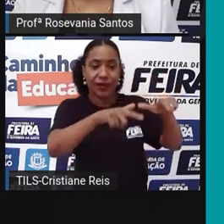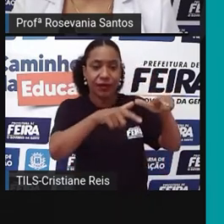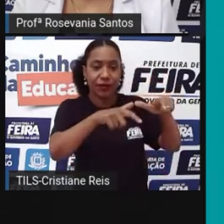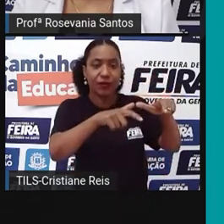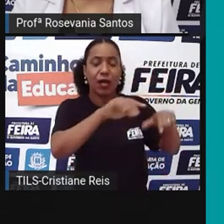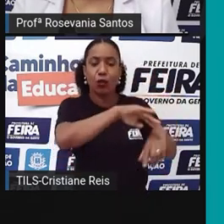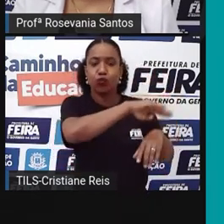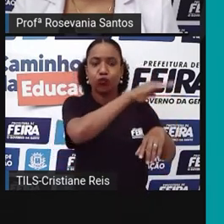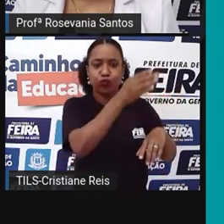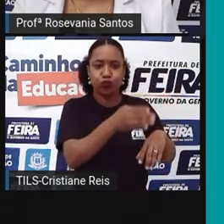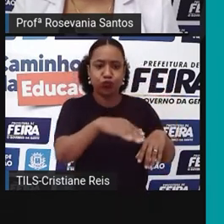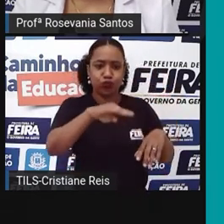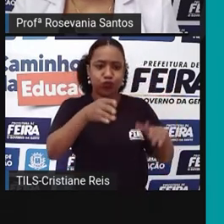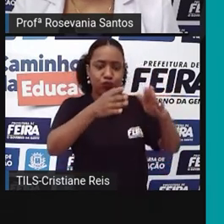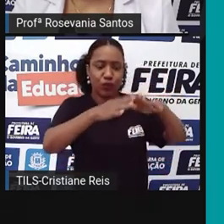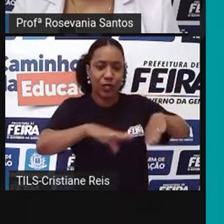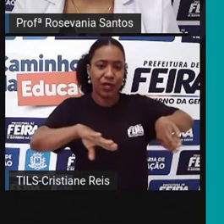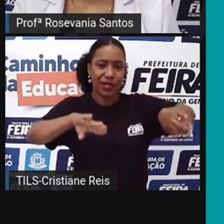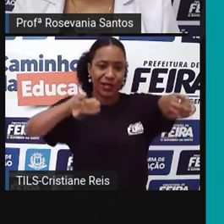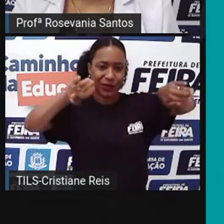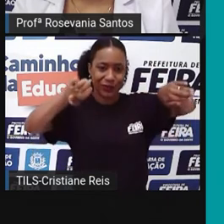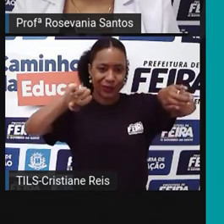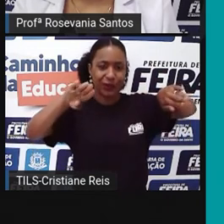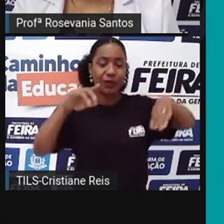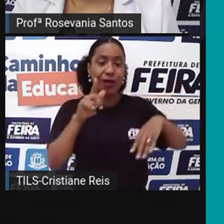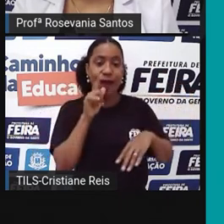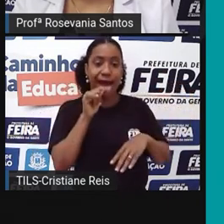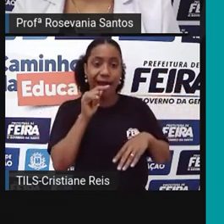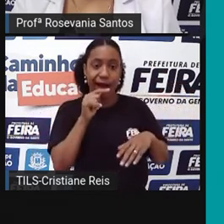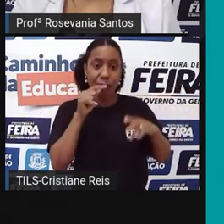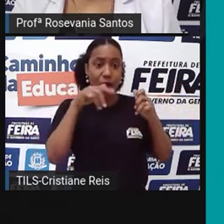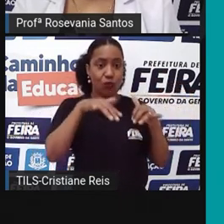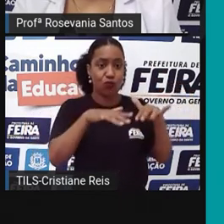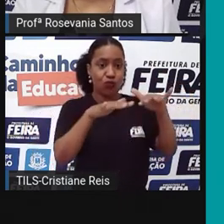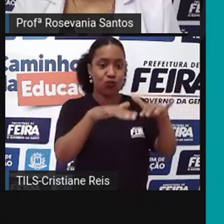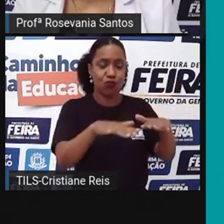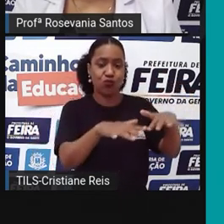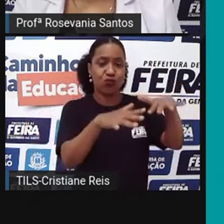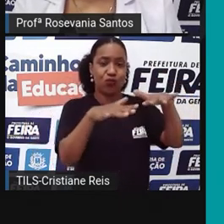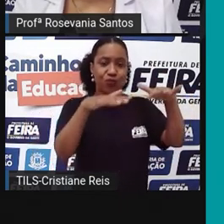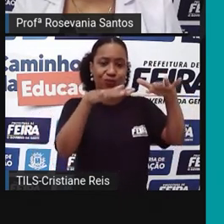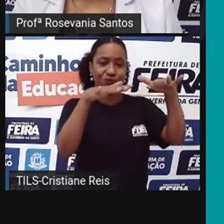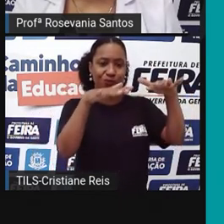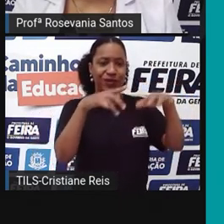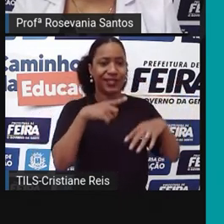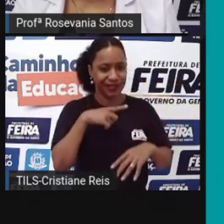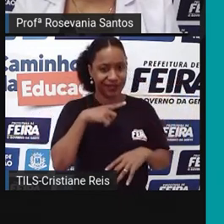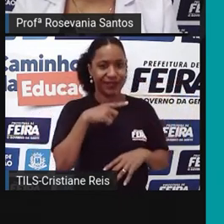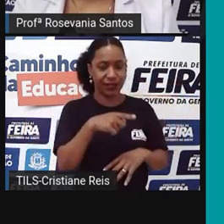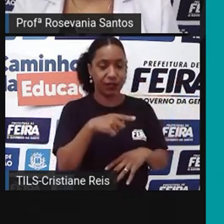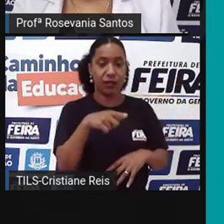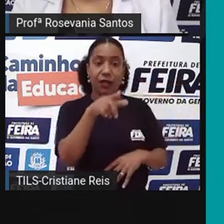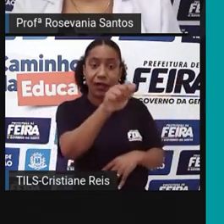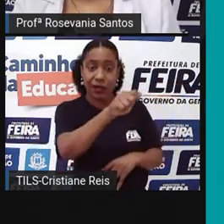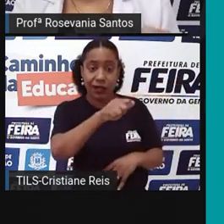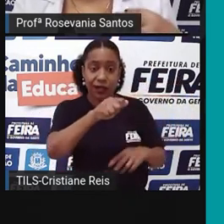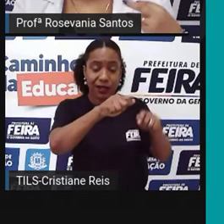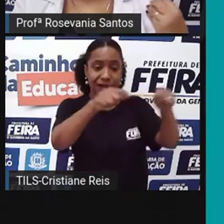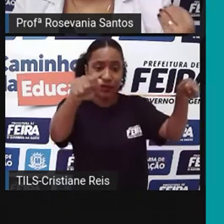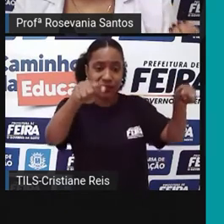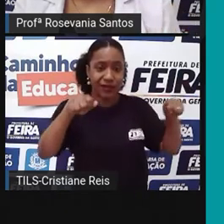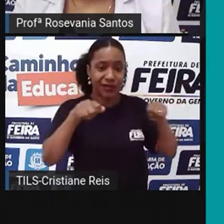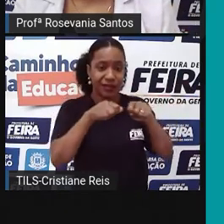recebe muita água, né, das áreas adjacentes. Essa é uma área, né, que é bastante úmida, tem